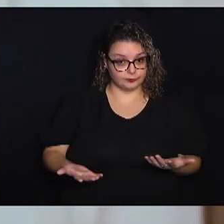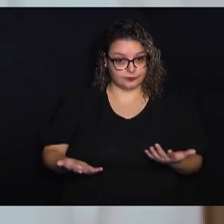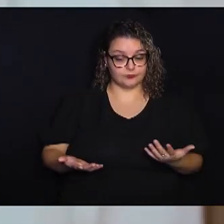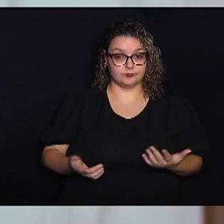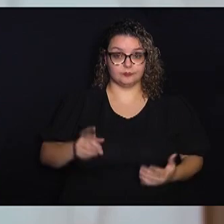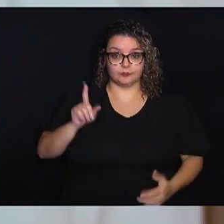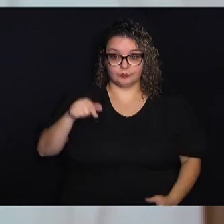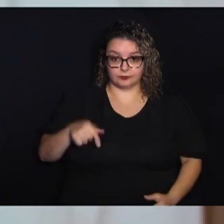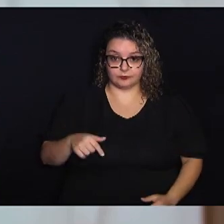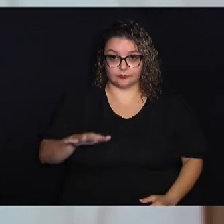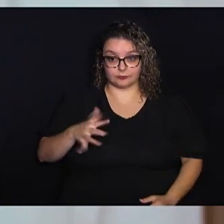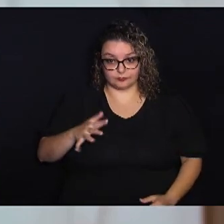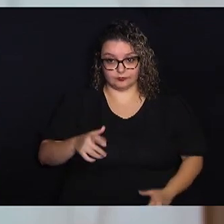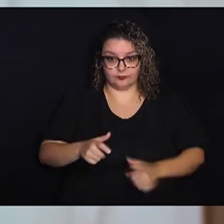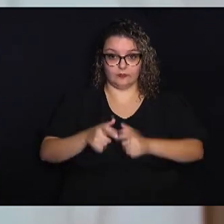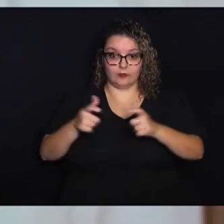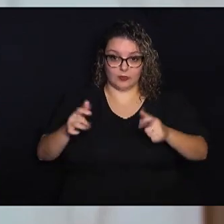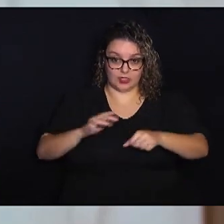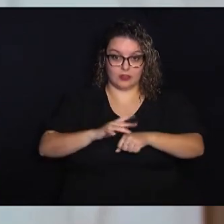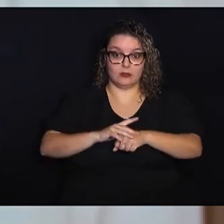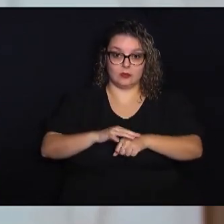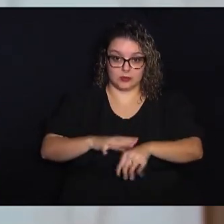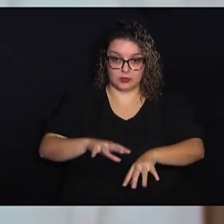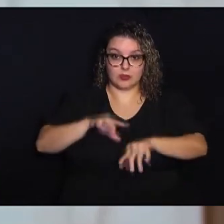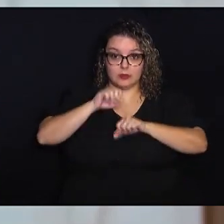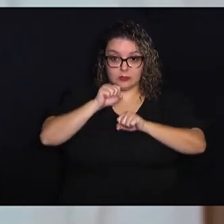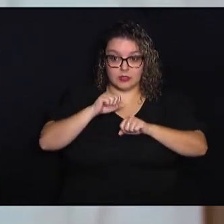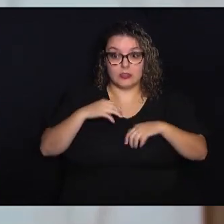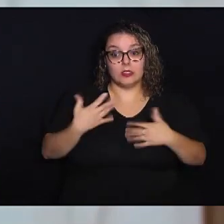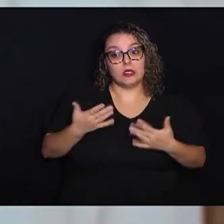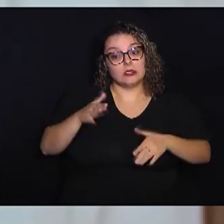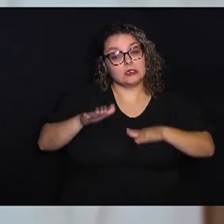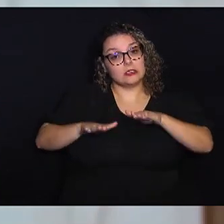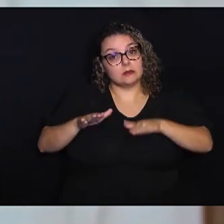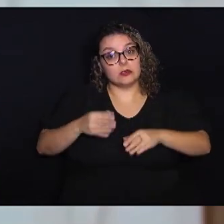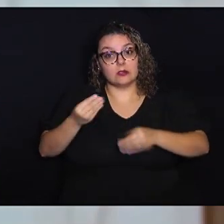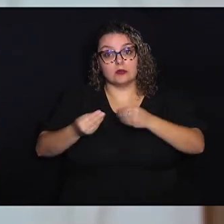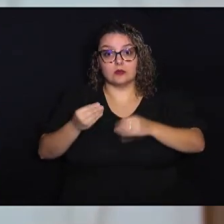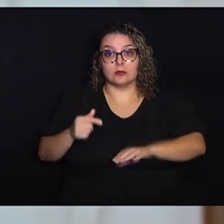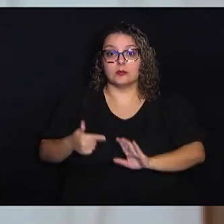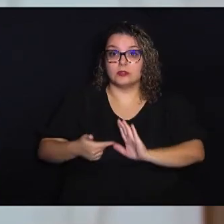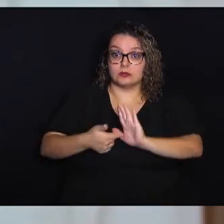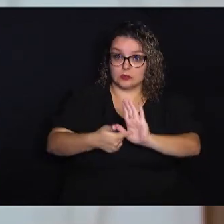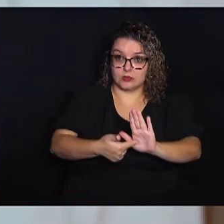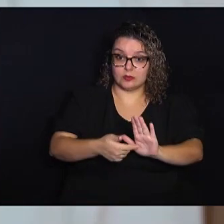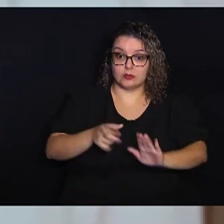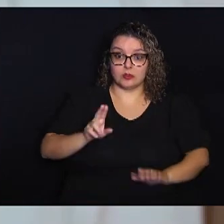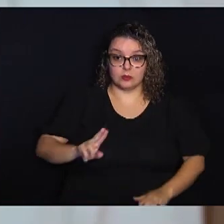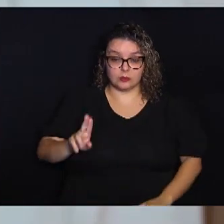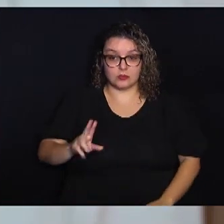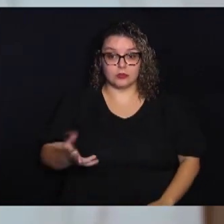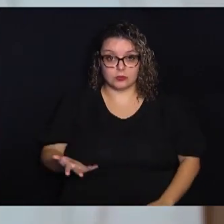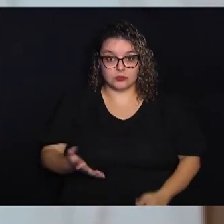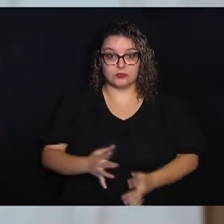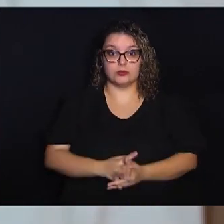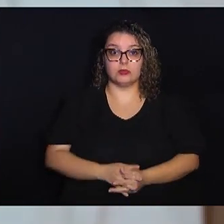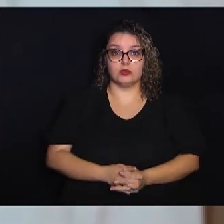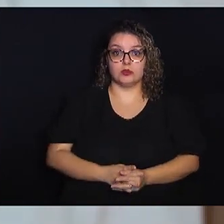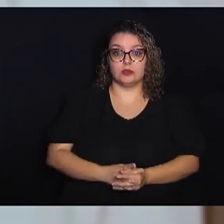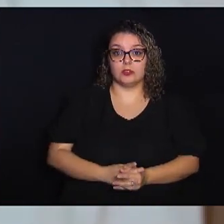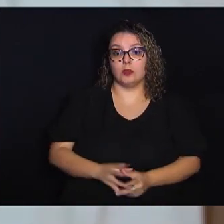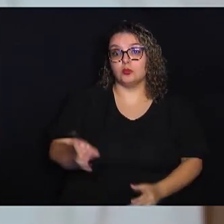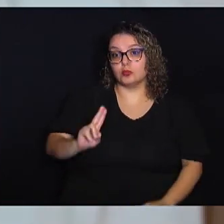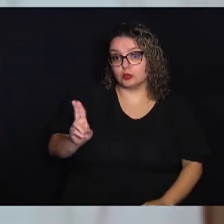são, em média, a maioria das doenças que a gente pega. E aí, dependendo de como ela se manifesta, eu vou dar a